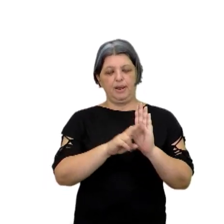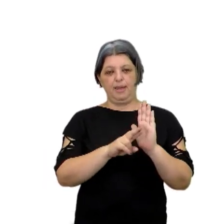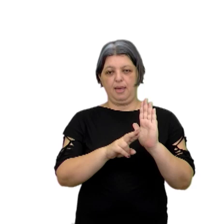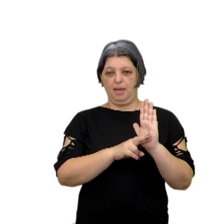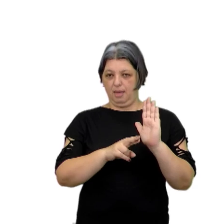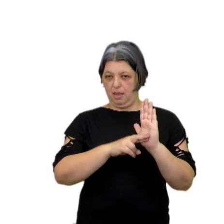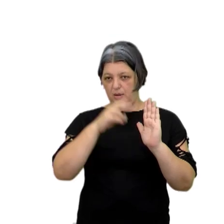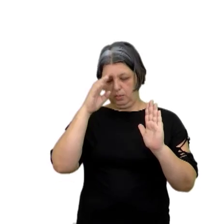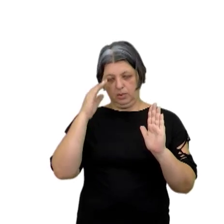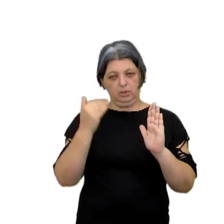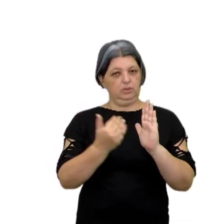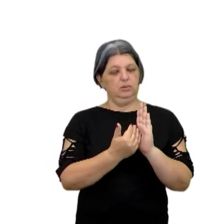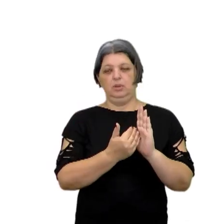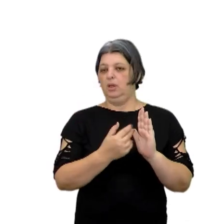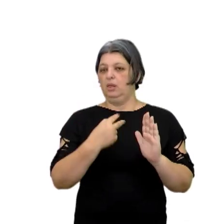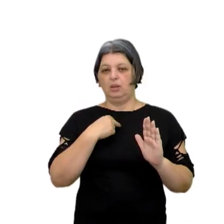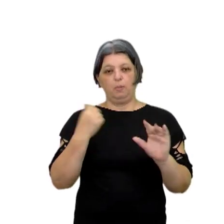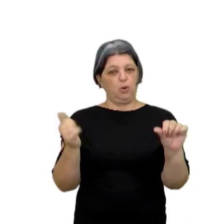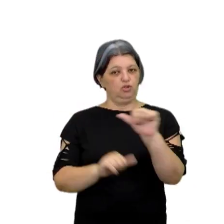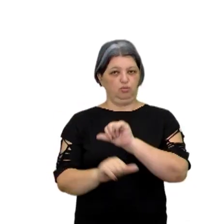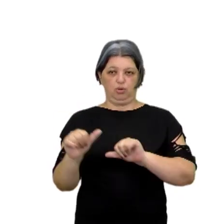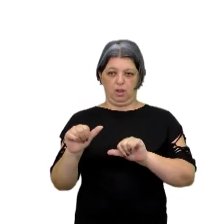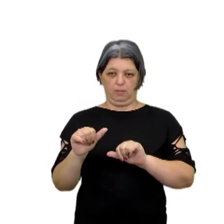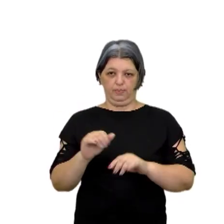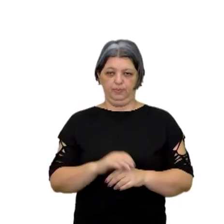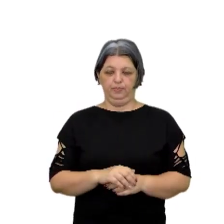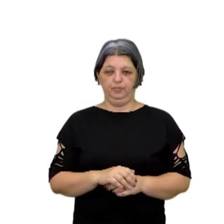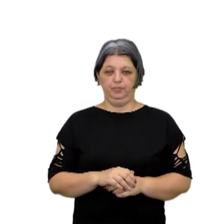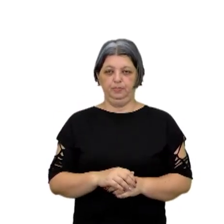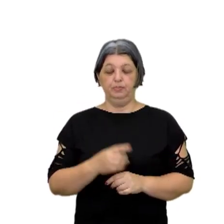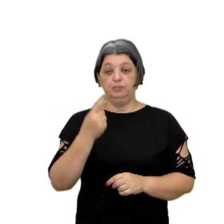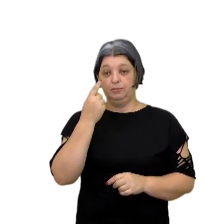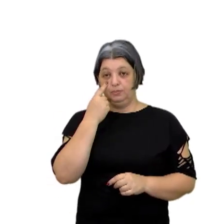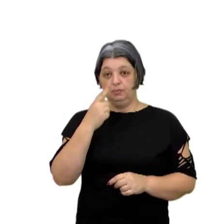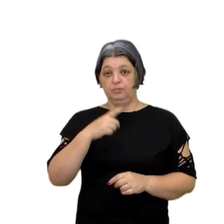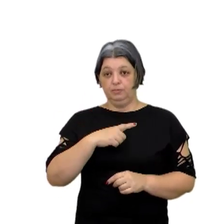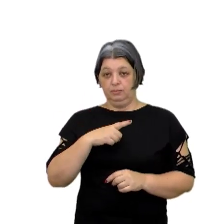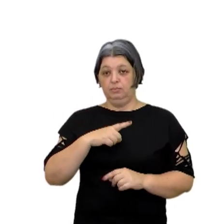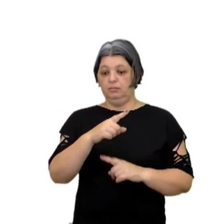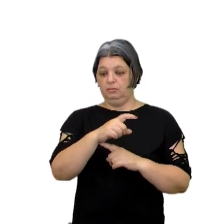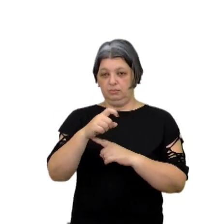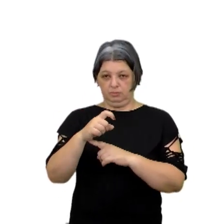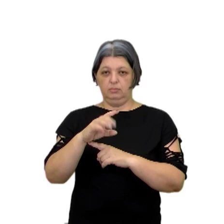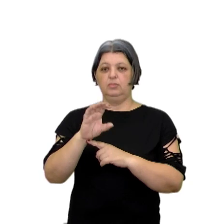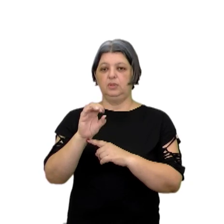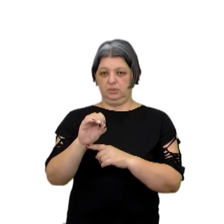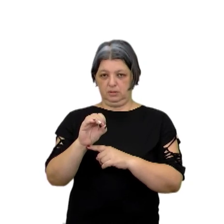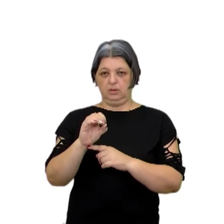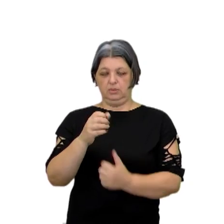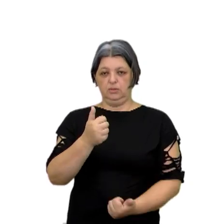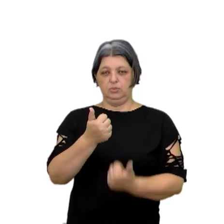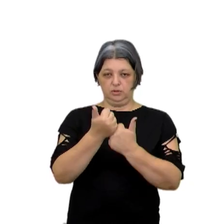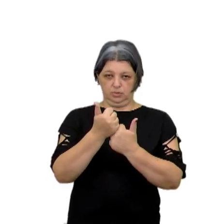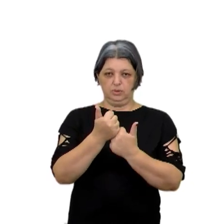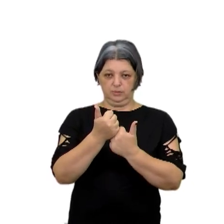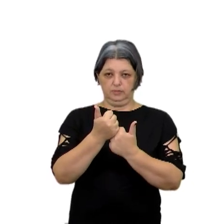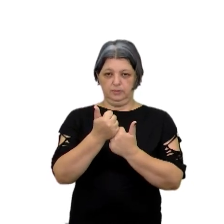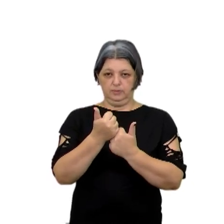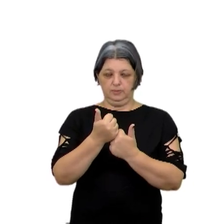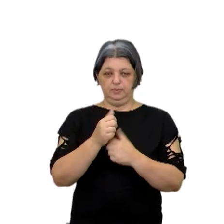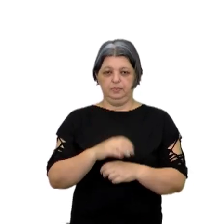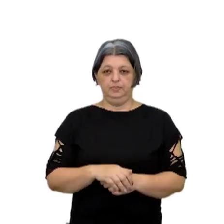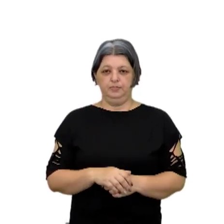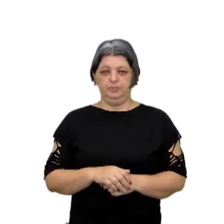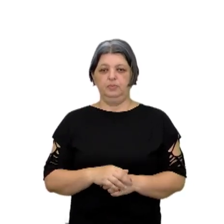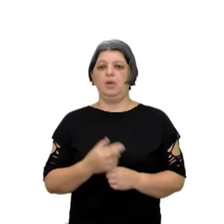né quem é lei não pode ser mudado né isso Então olha lá onde tem x eu vou colocar 10 para achar o outro ponto que